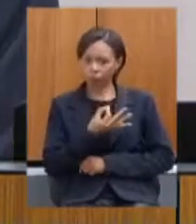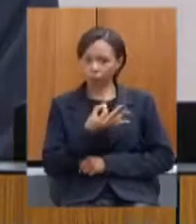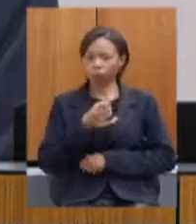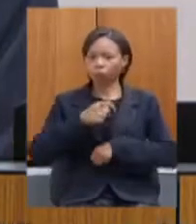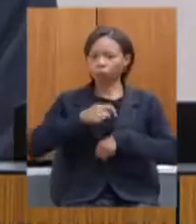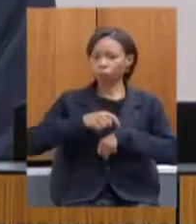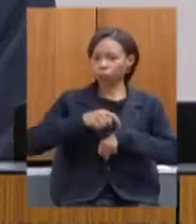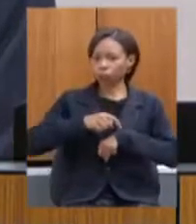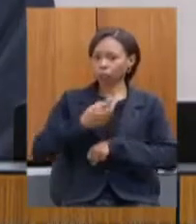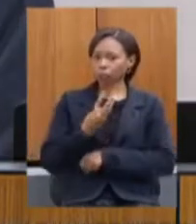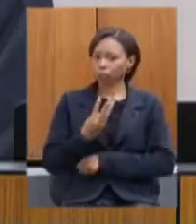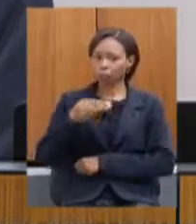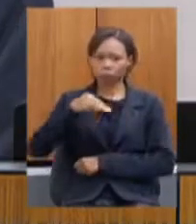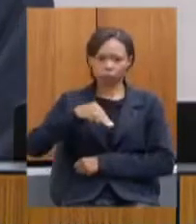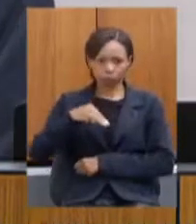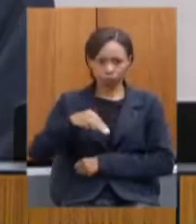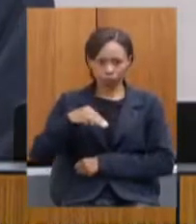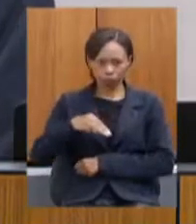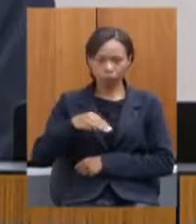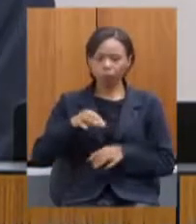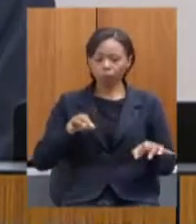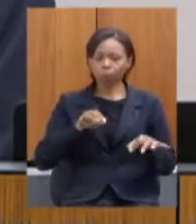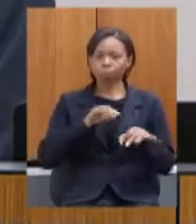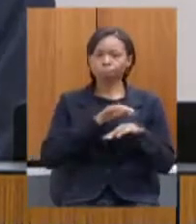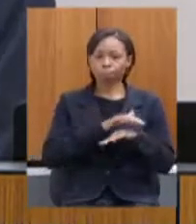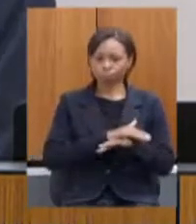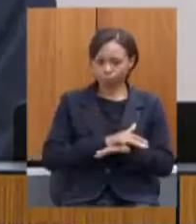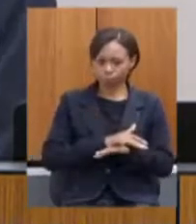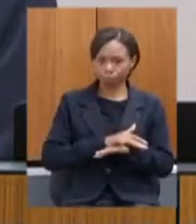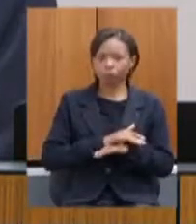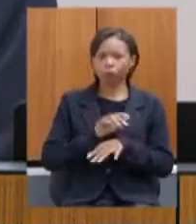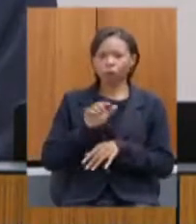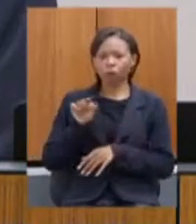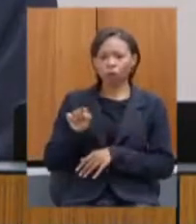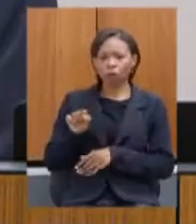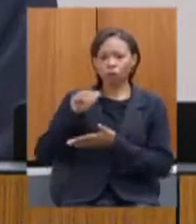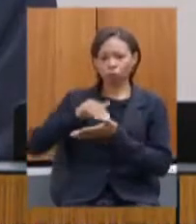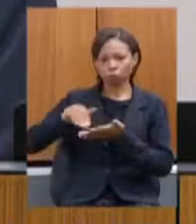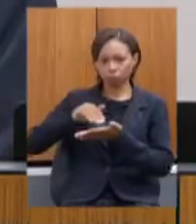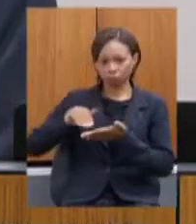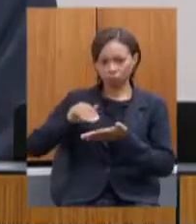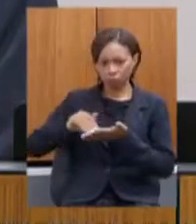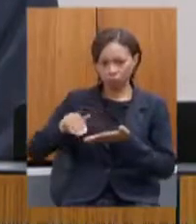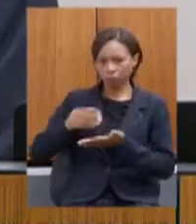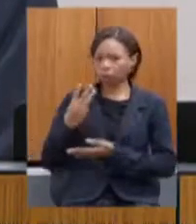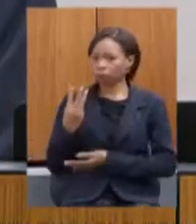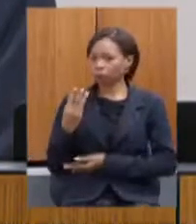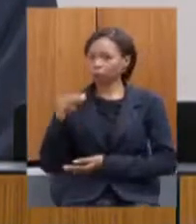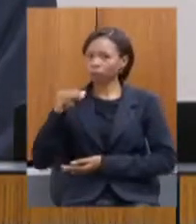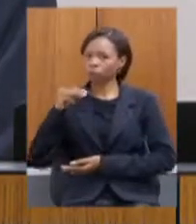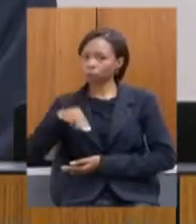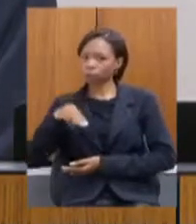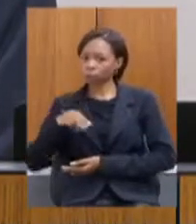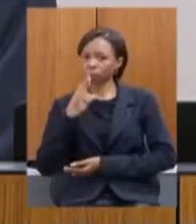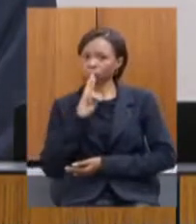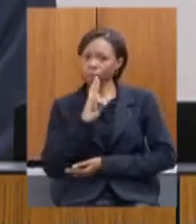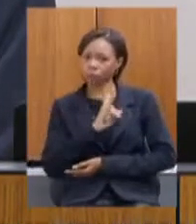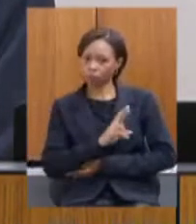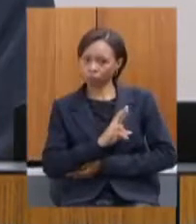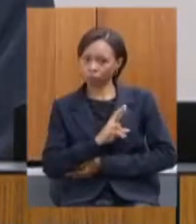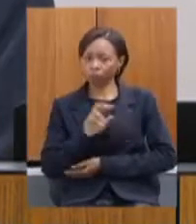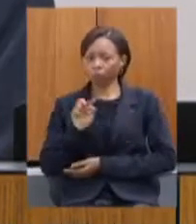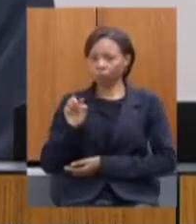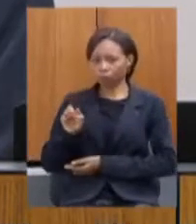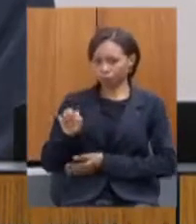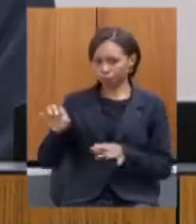minutos. Após cada interpelação, a autoridade estadual disporá de três minutos para respondê-la. Após a resposta da autoridade